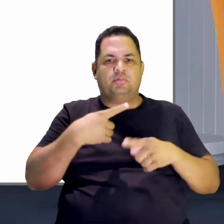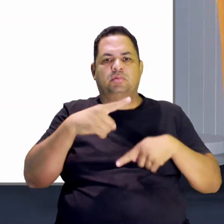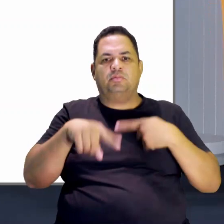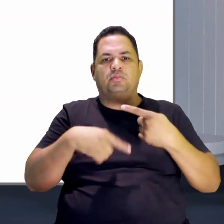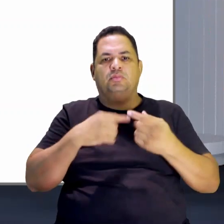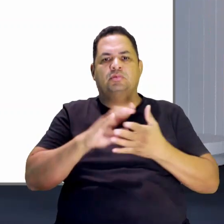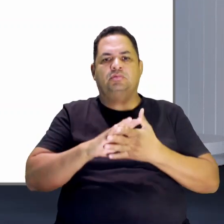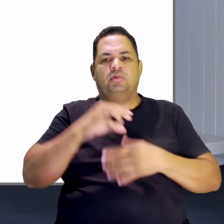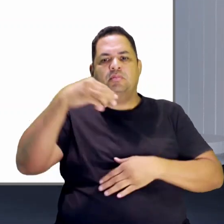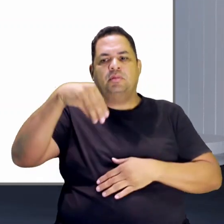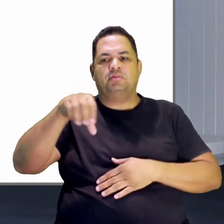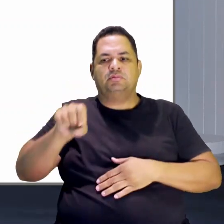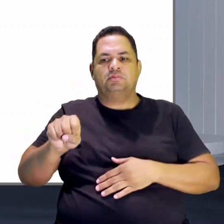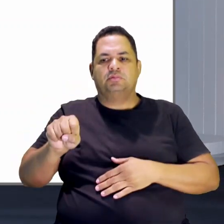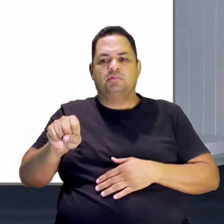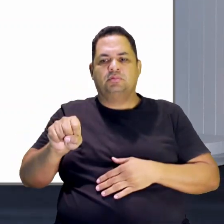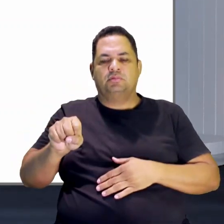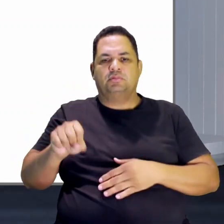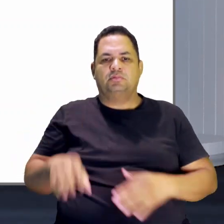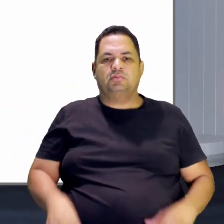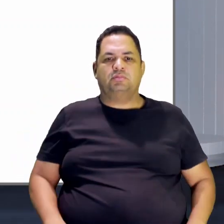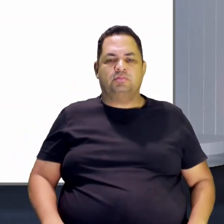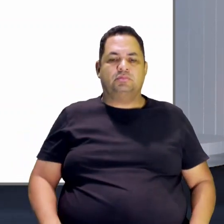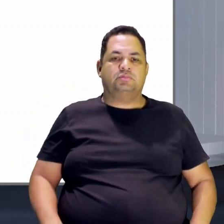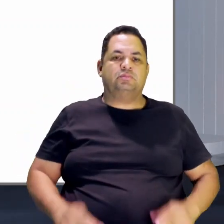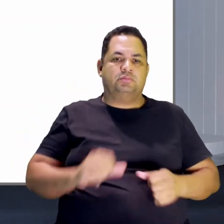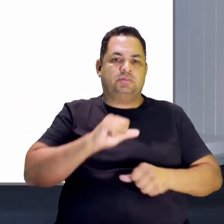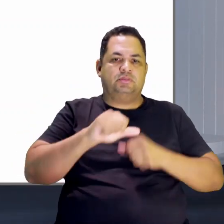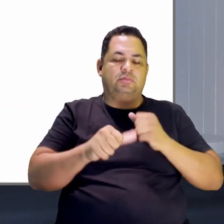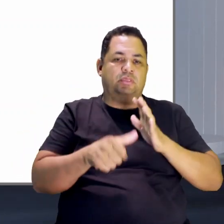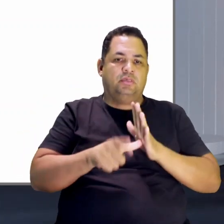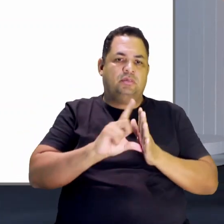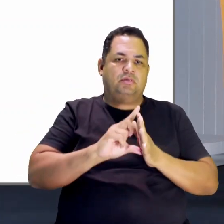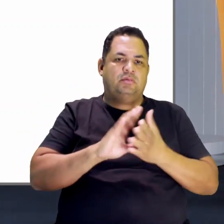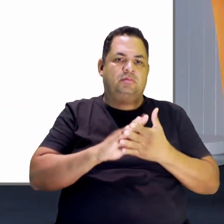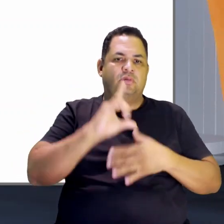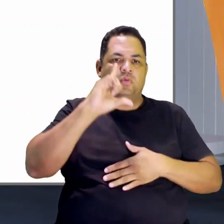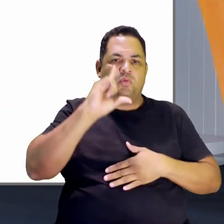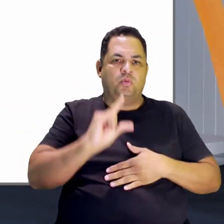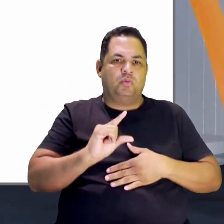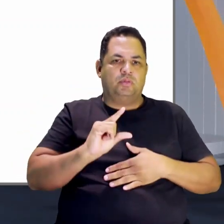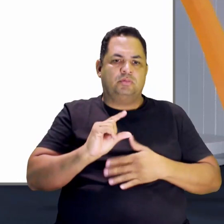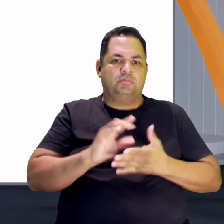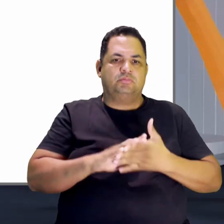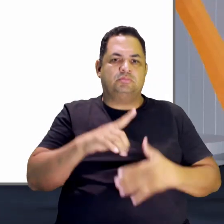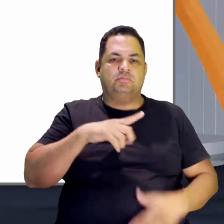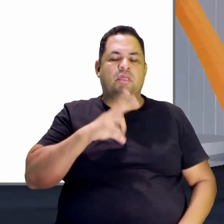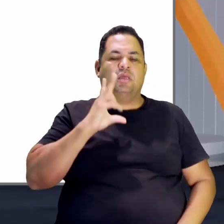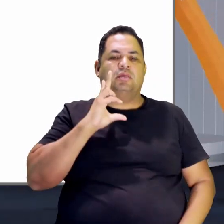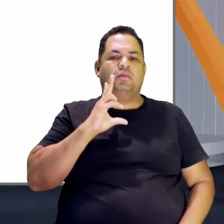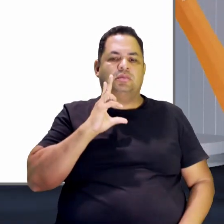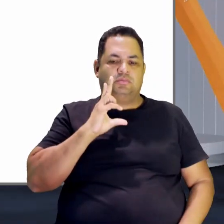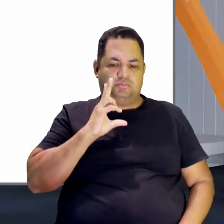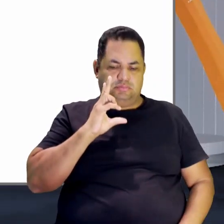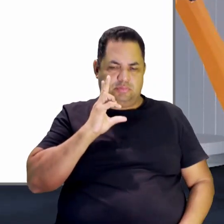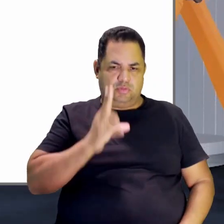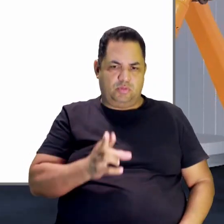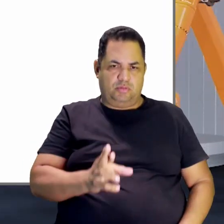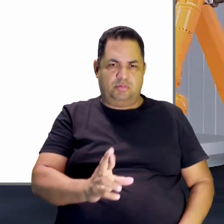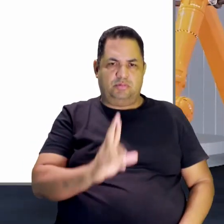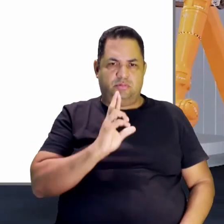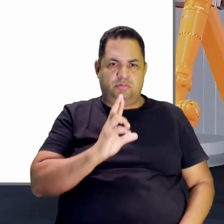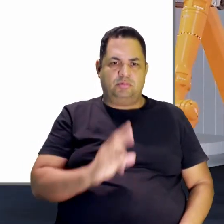metro por segundo. Se eu transformar antes também e vou diminuir, vou ter o mesmo resultado. Fiz aí para